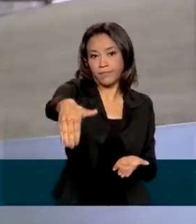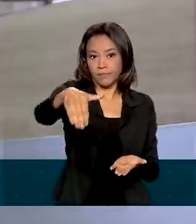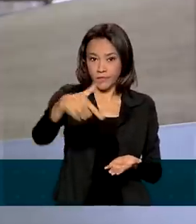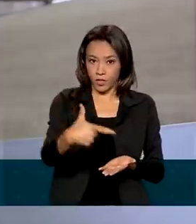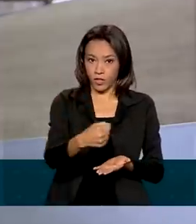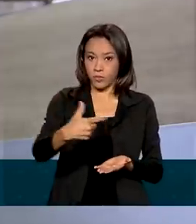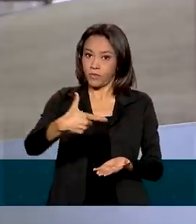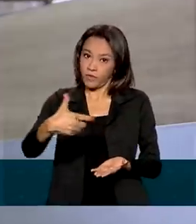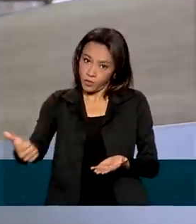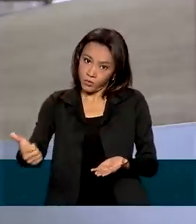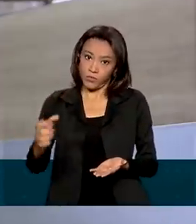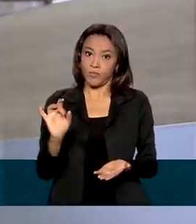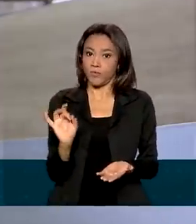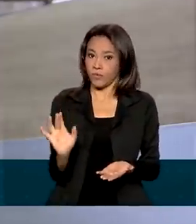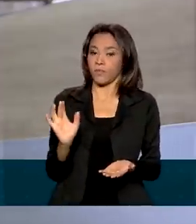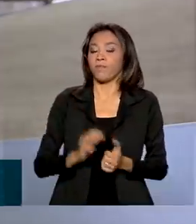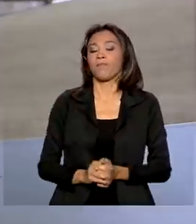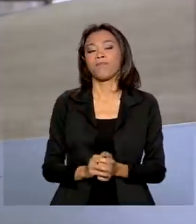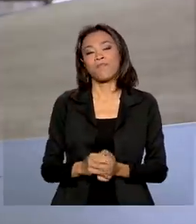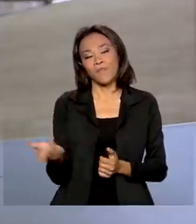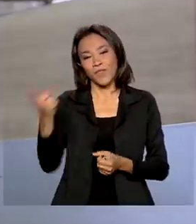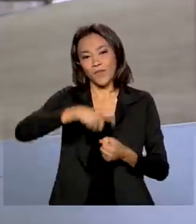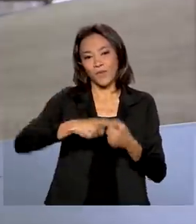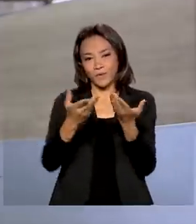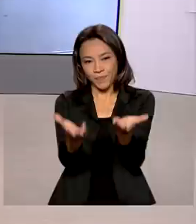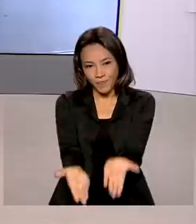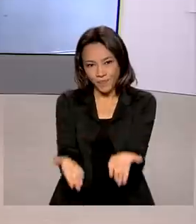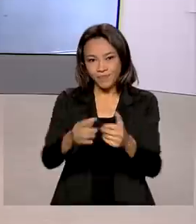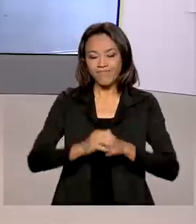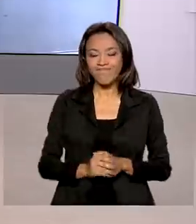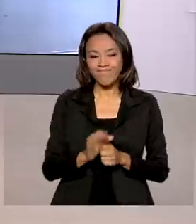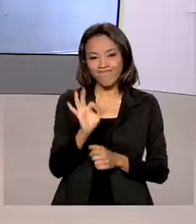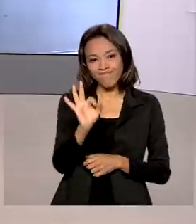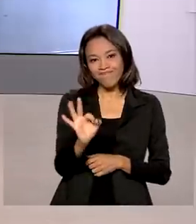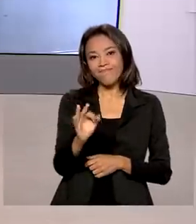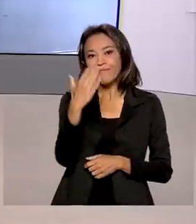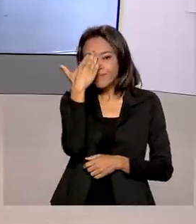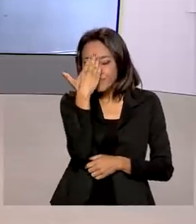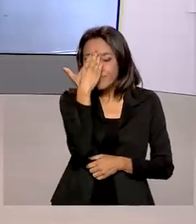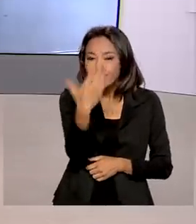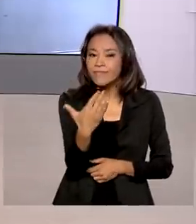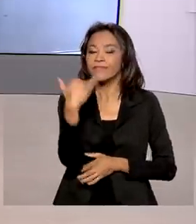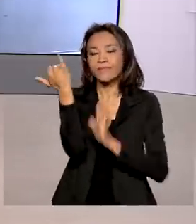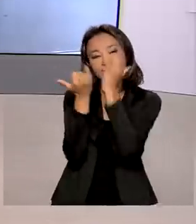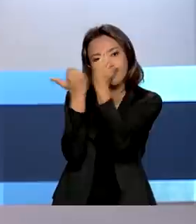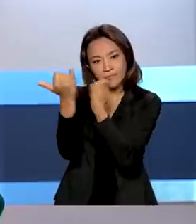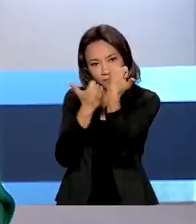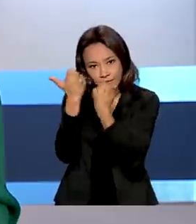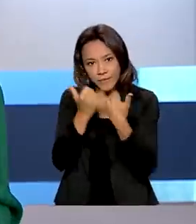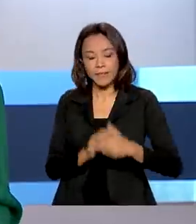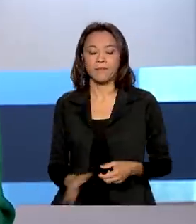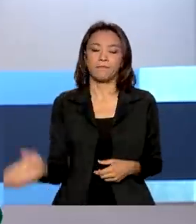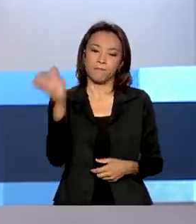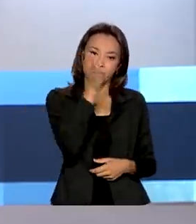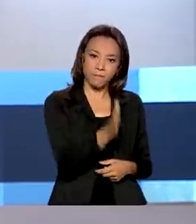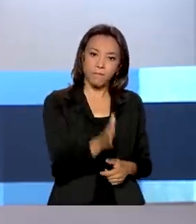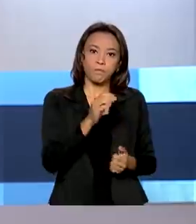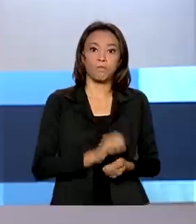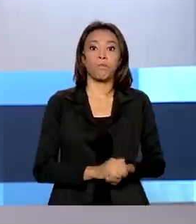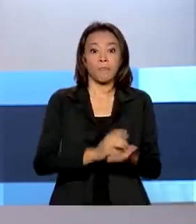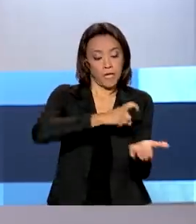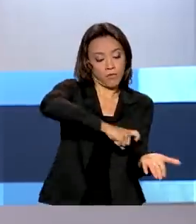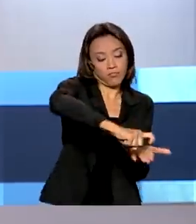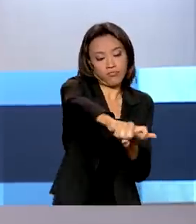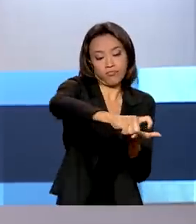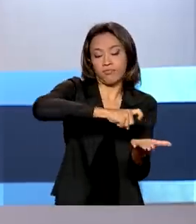de 2021. Eu volto com você aí no estúdio, Renata. Perfeito, Ana Luísa. Muito obrigada pelas suas informações. E olha, a digitalização